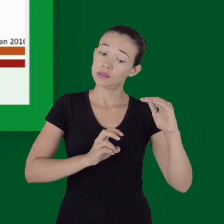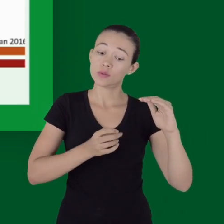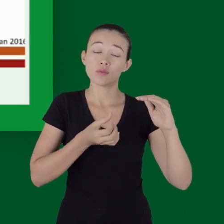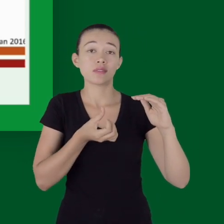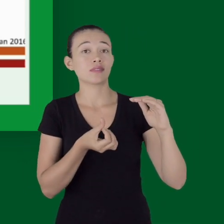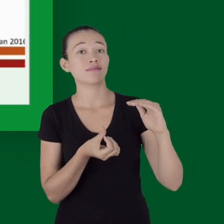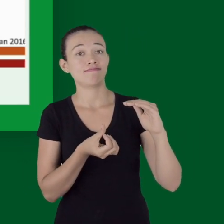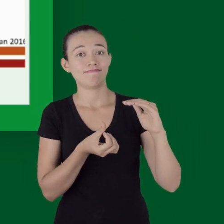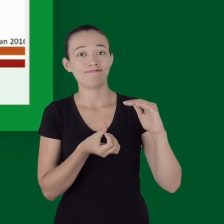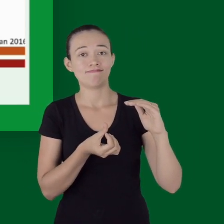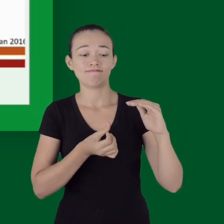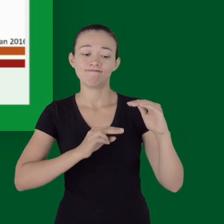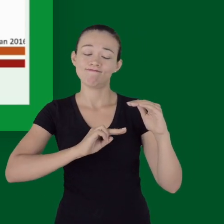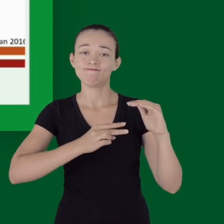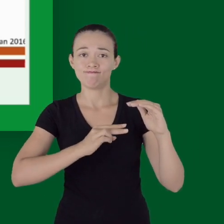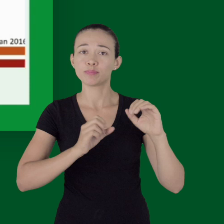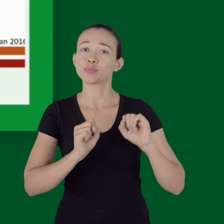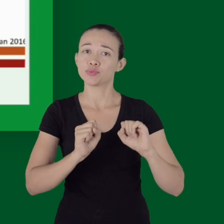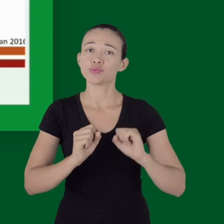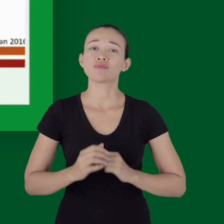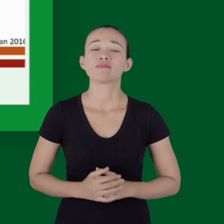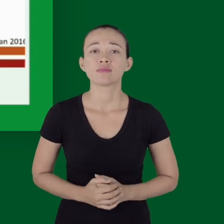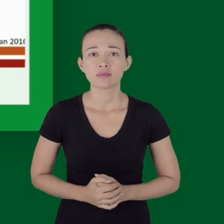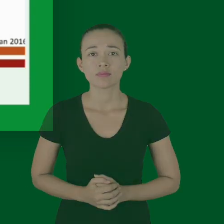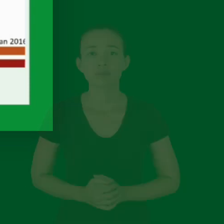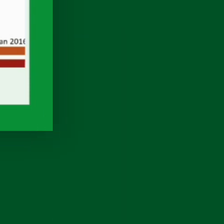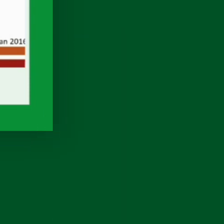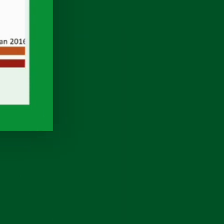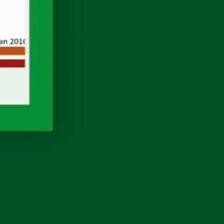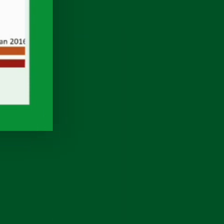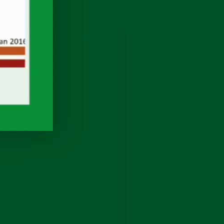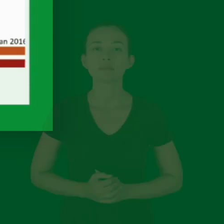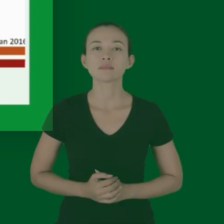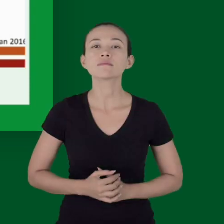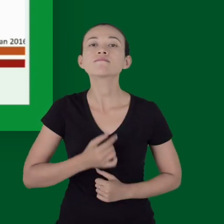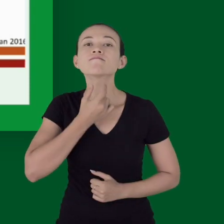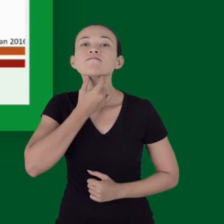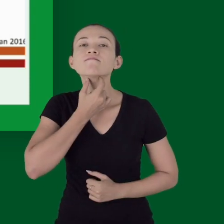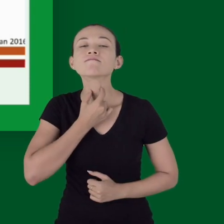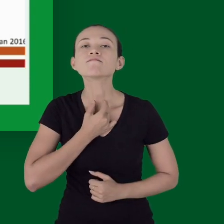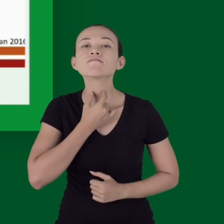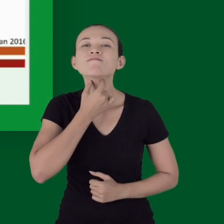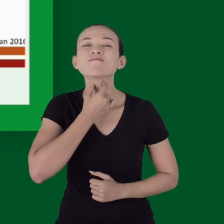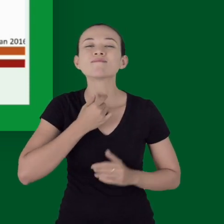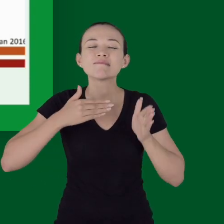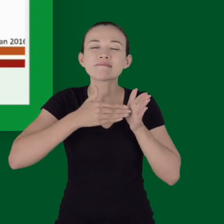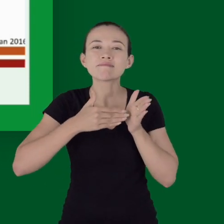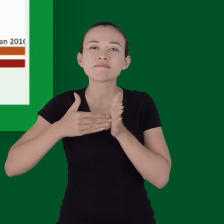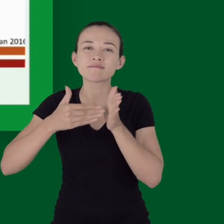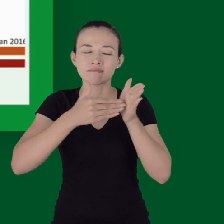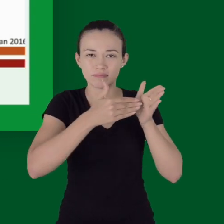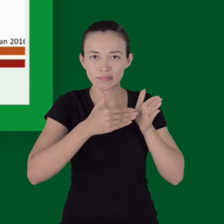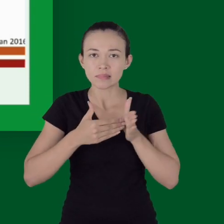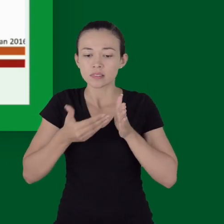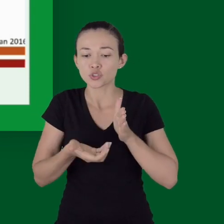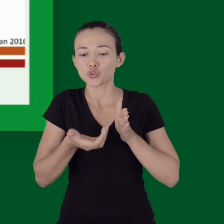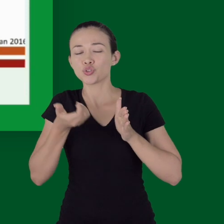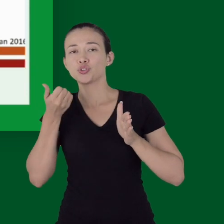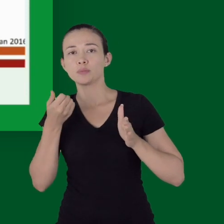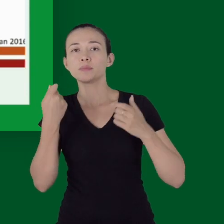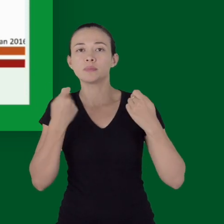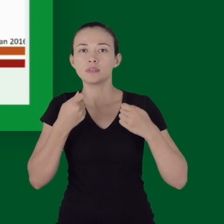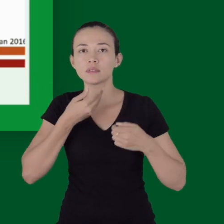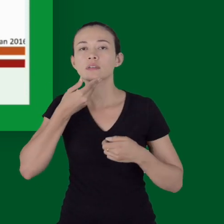as classificações vão ser de grau 5 ou 6, né? Nesse caso, deve ser tentada a desobstrução da via aérea por